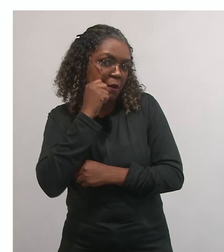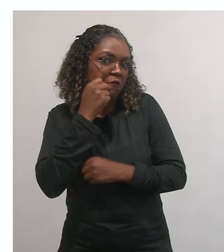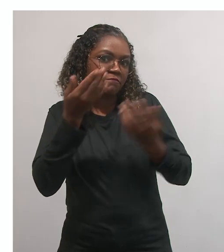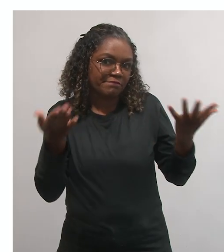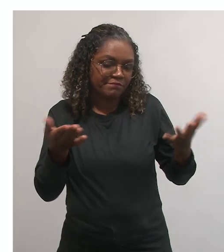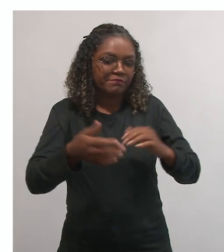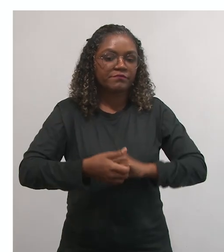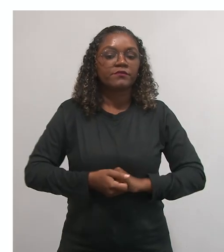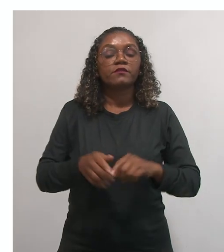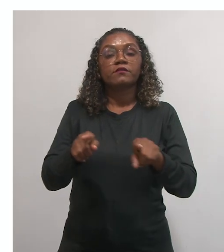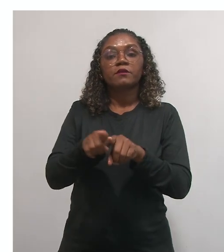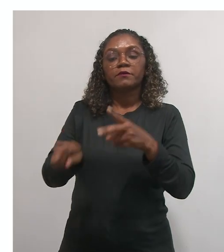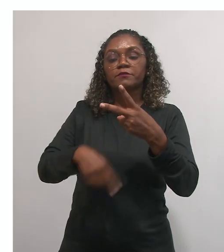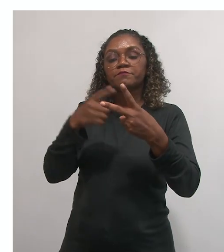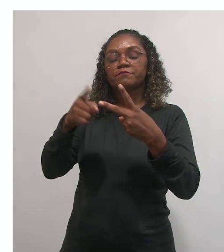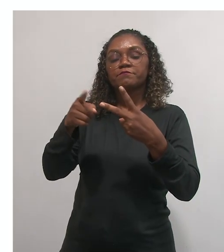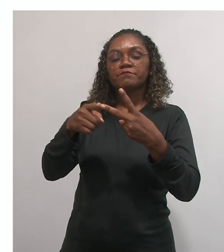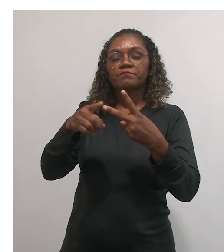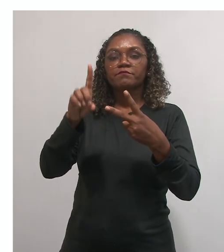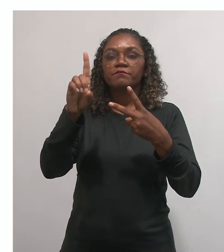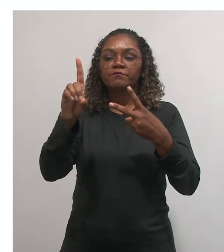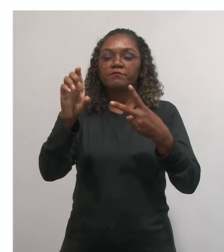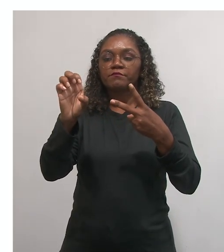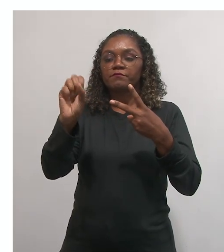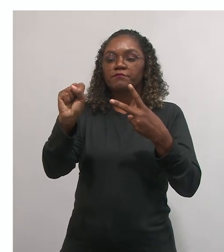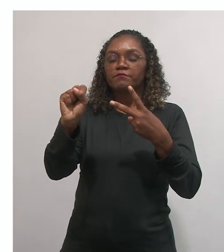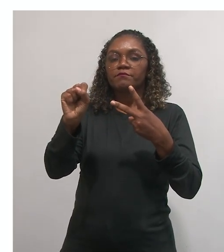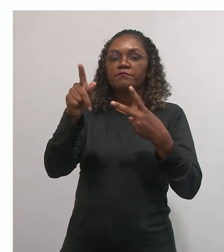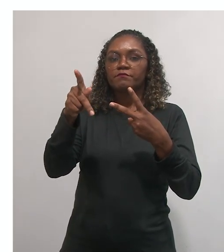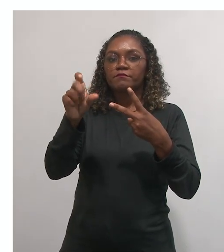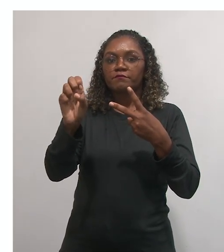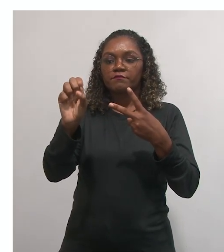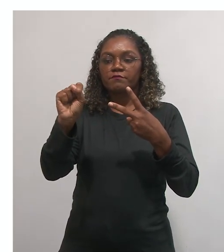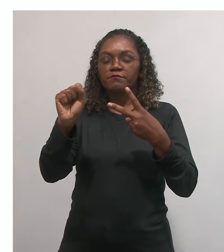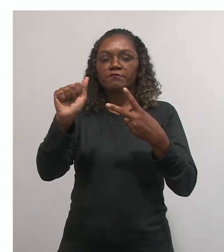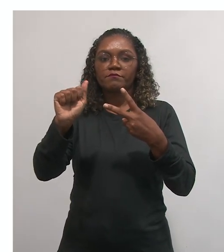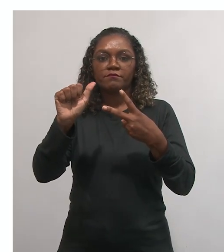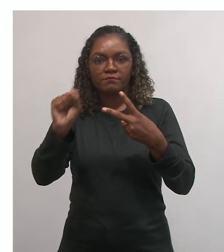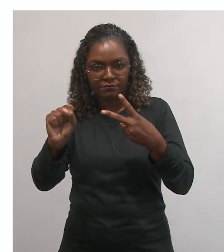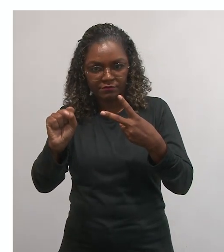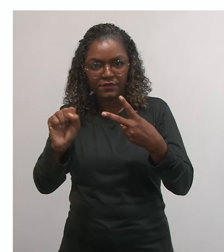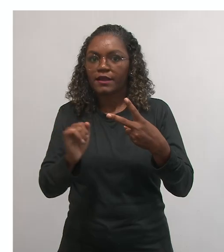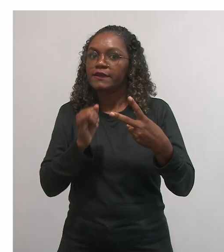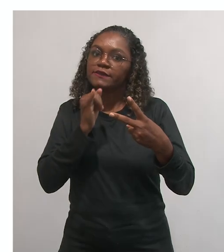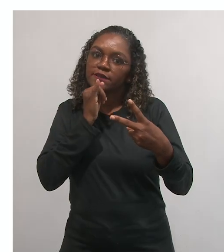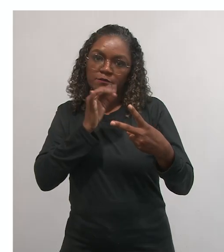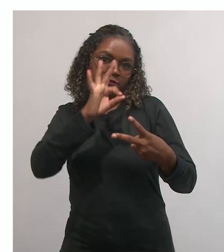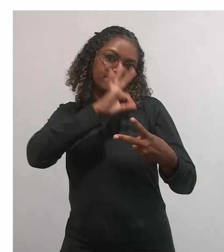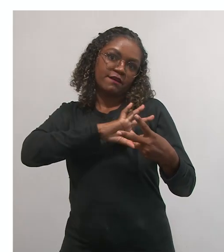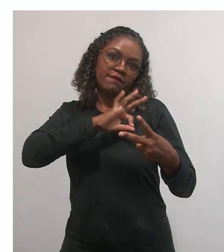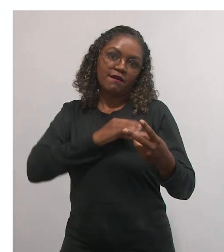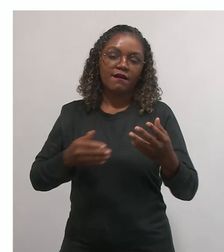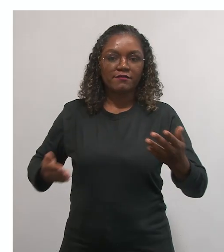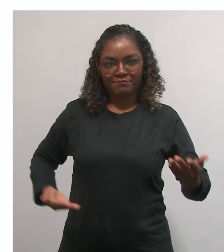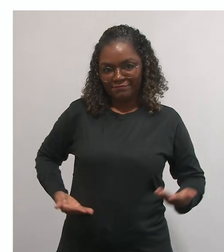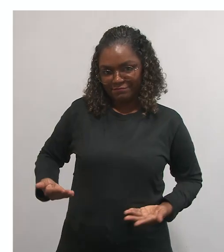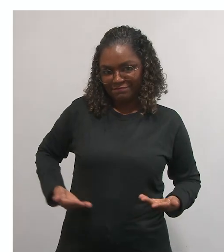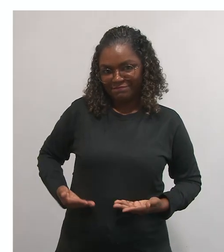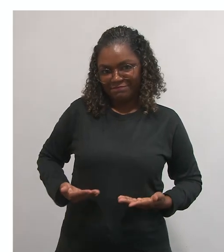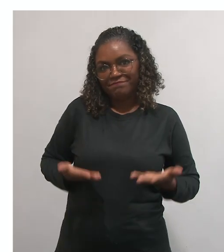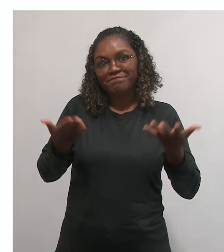as minhas despesas variáveis que por exemplo o salário da moça lá que trabalha no caixa se ela